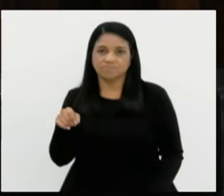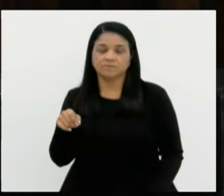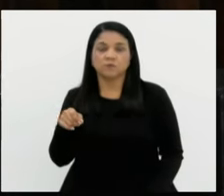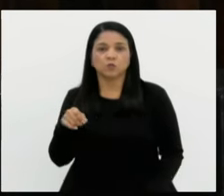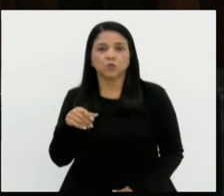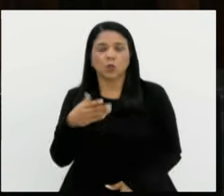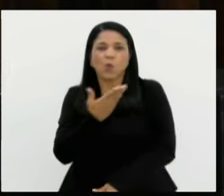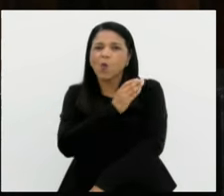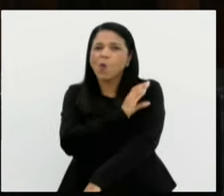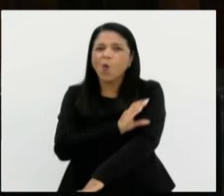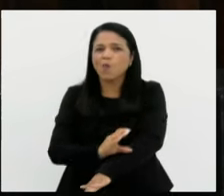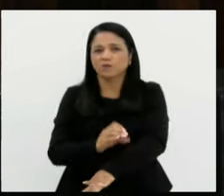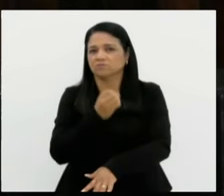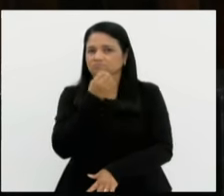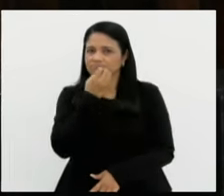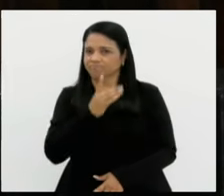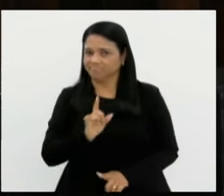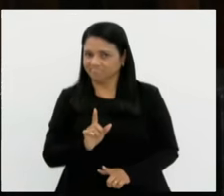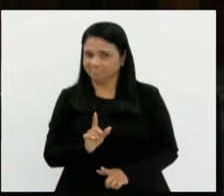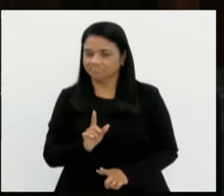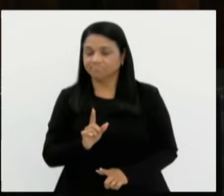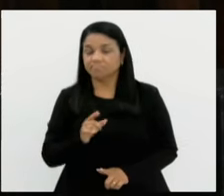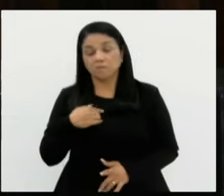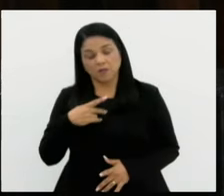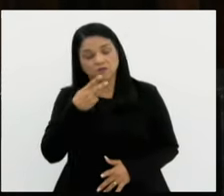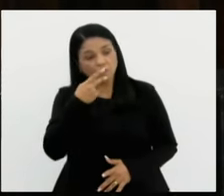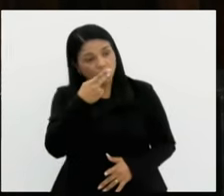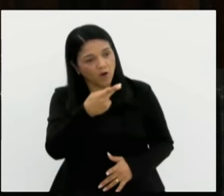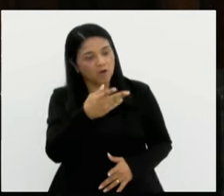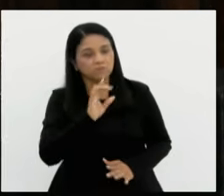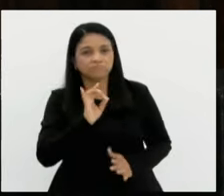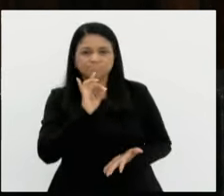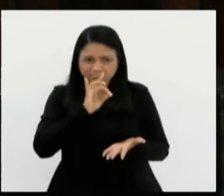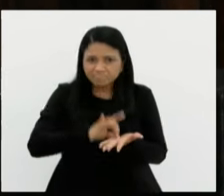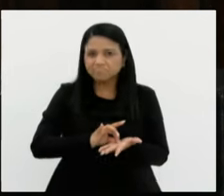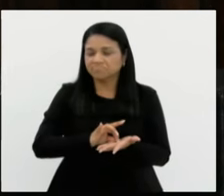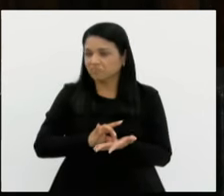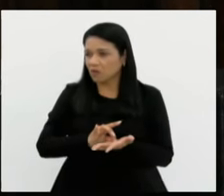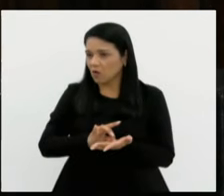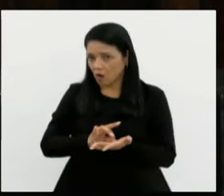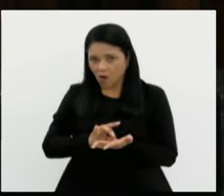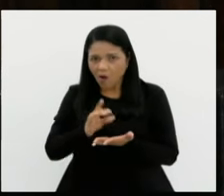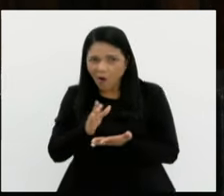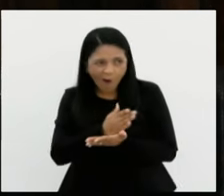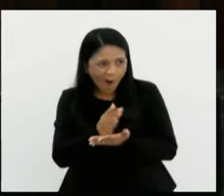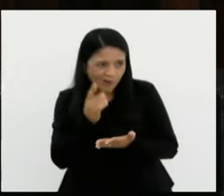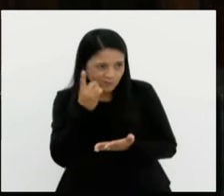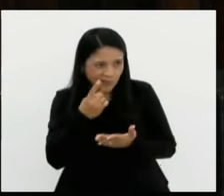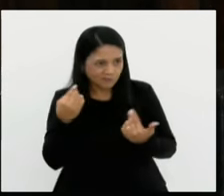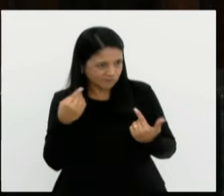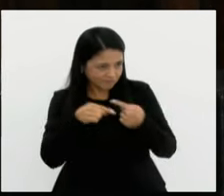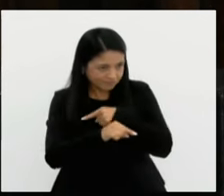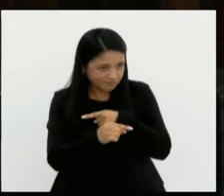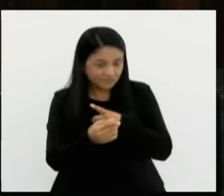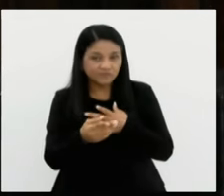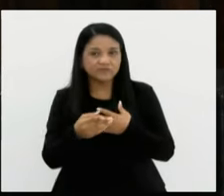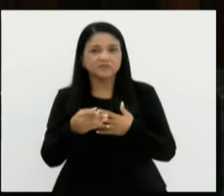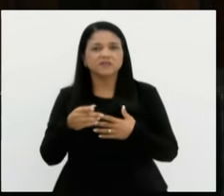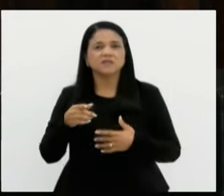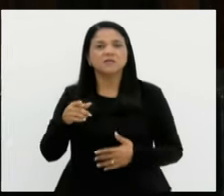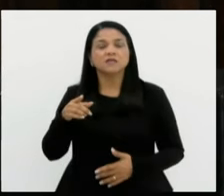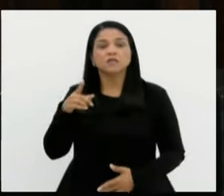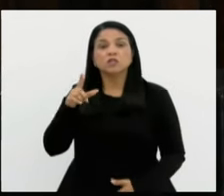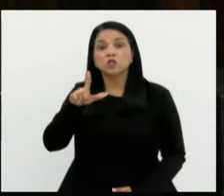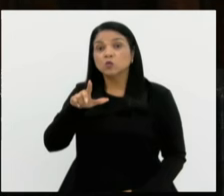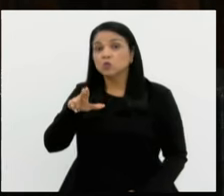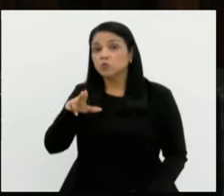tá? Mas sejamos francos, ou alguém aqui discorda. Deputada Lucinha faz alguns embates, é dura,